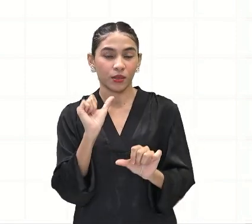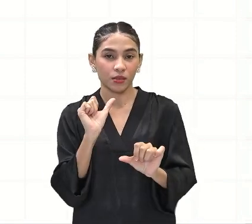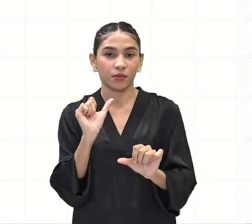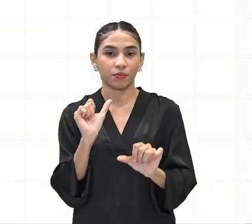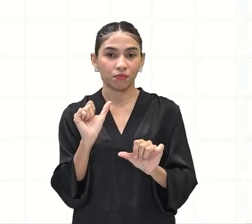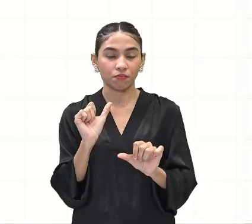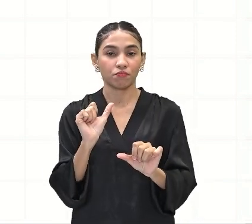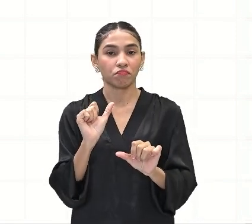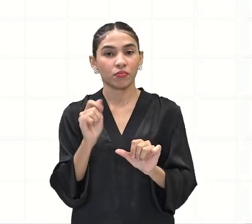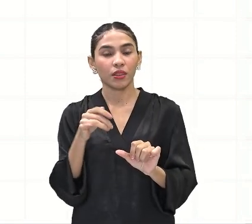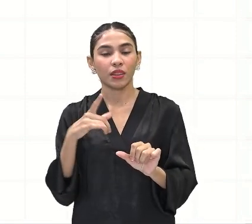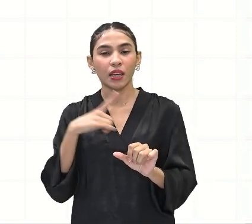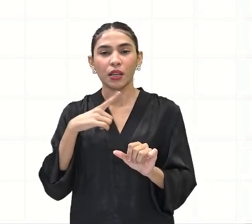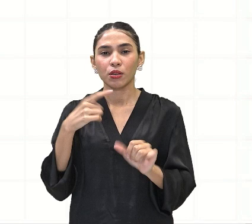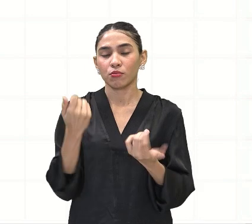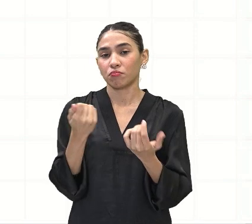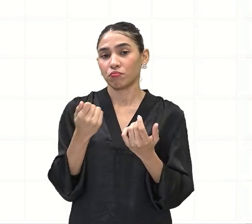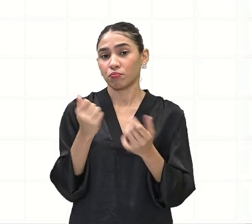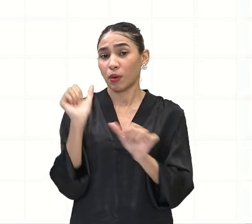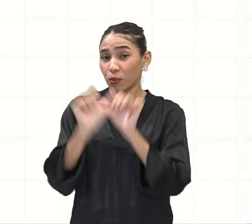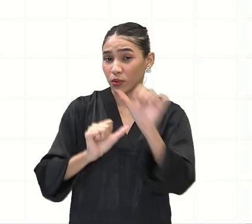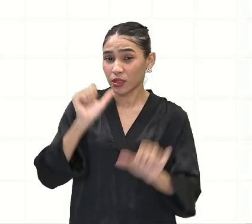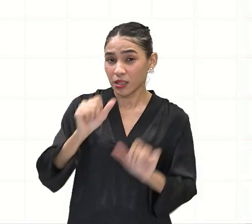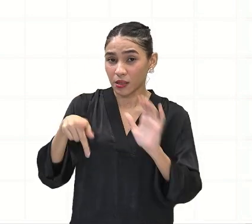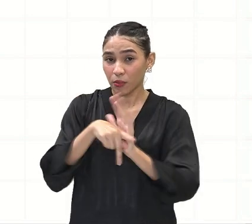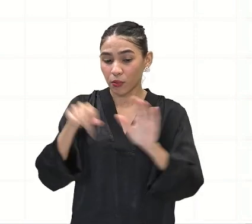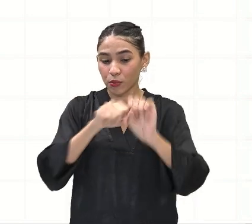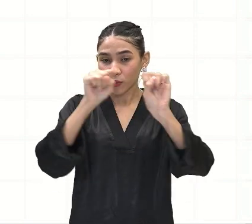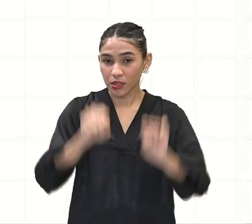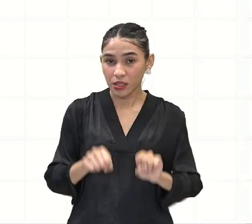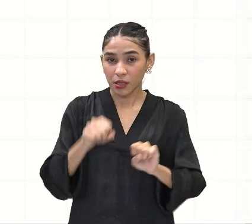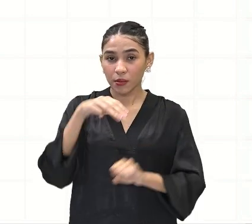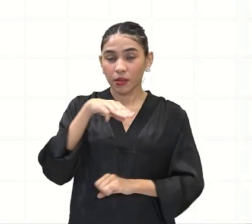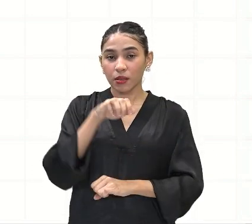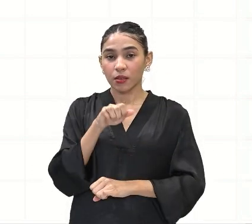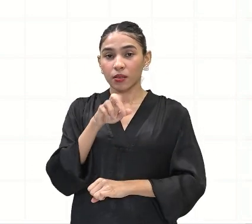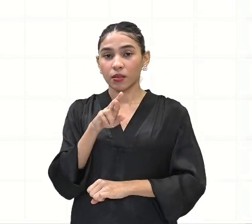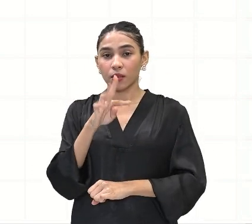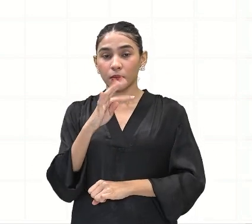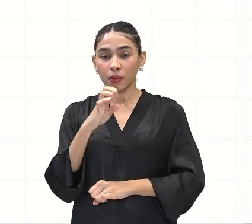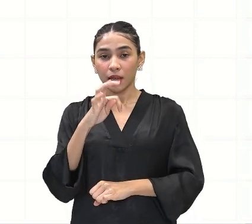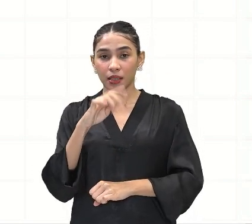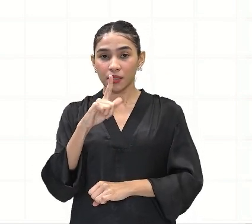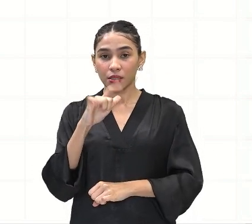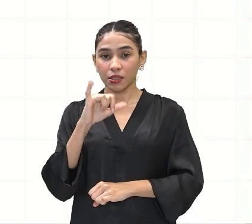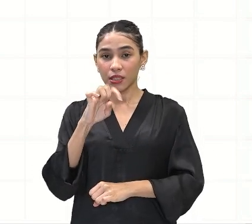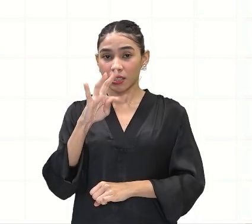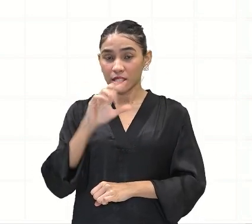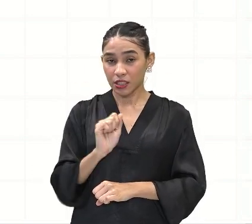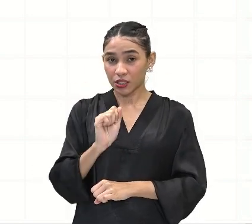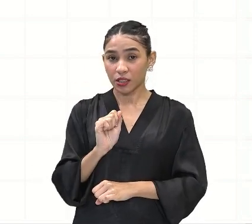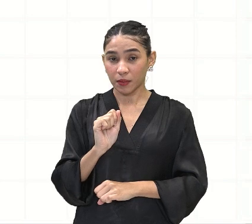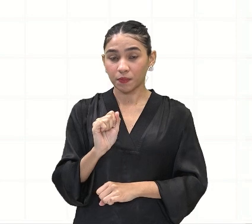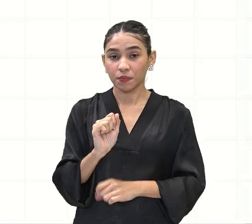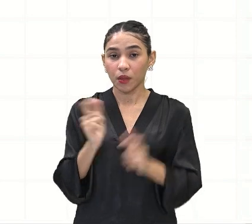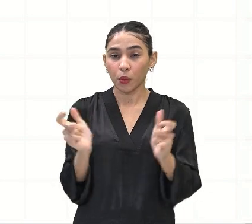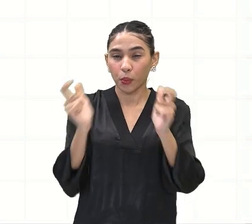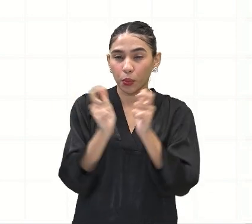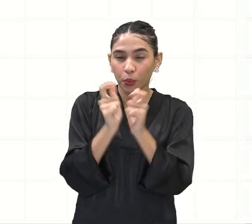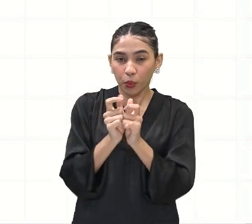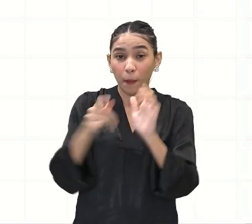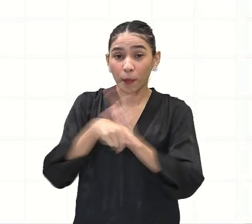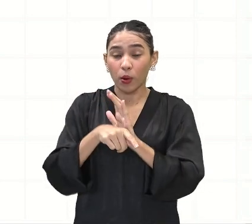a saída do sistema mercantilista acumulativo de